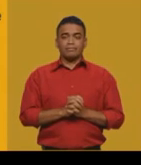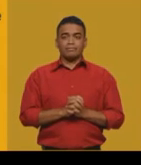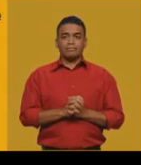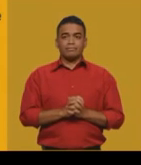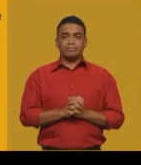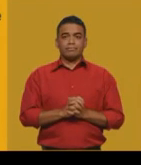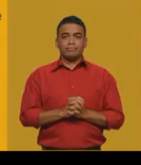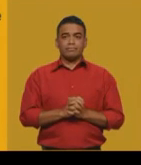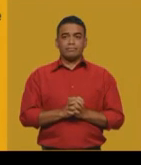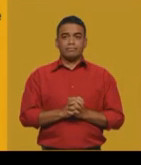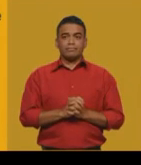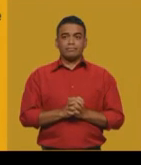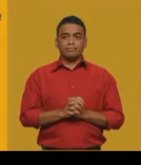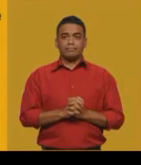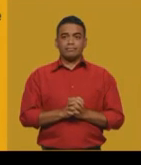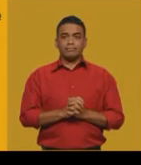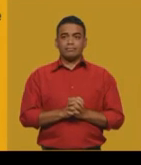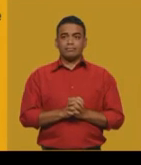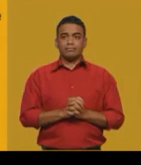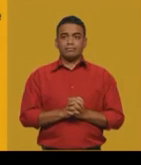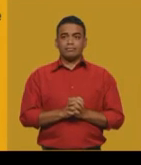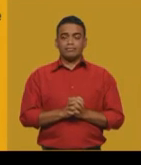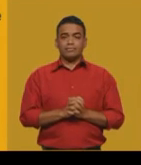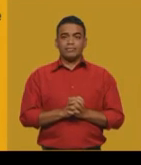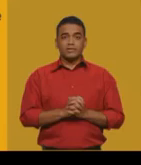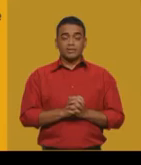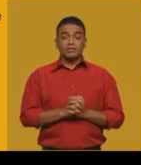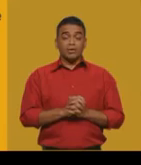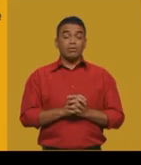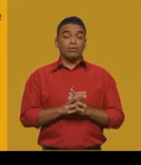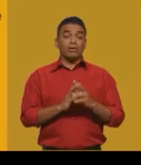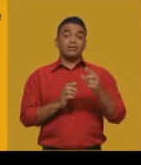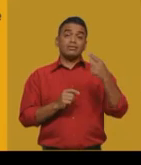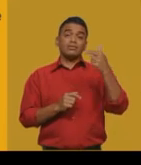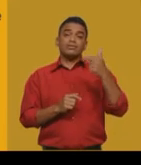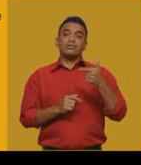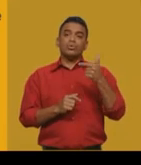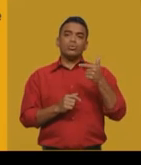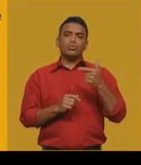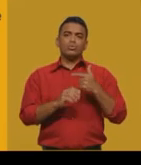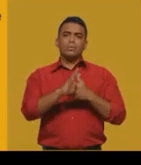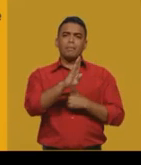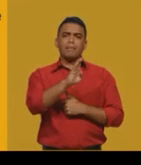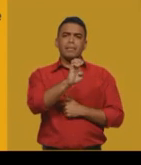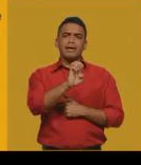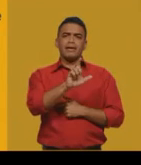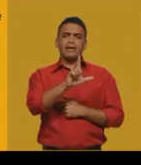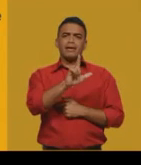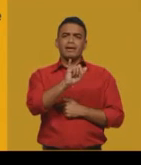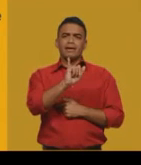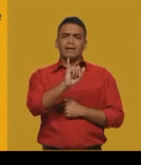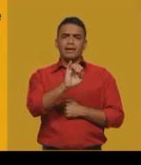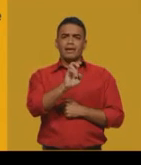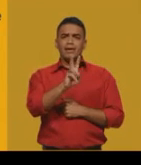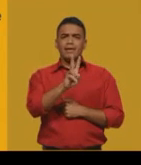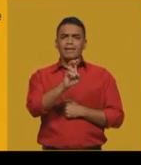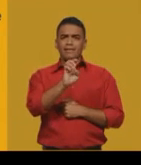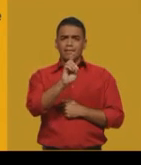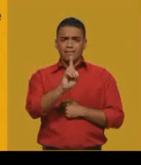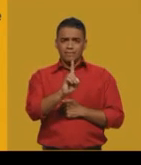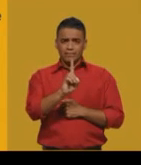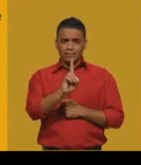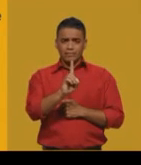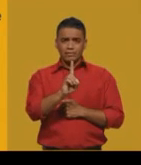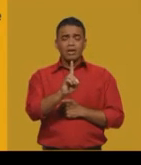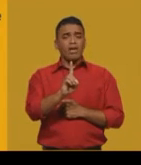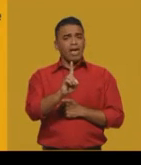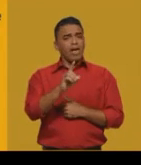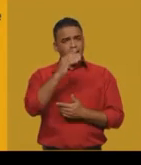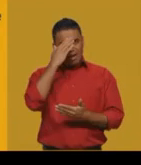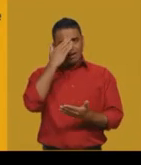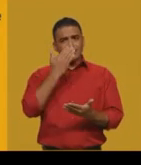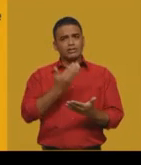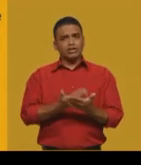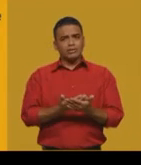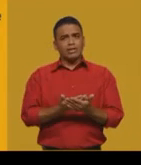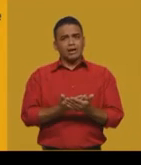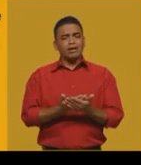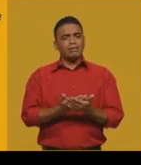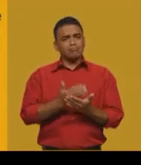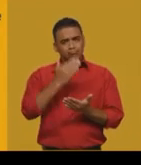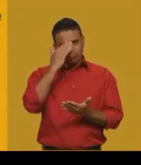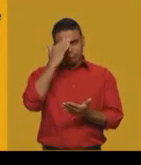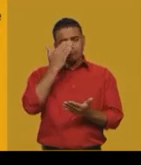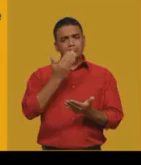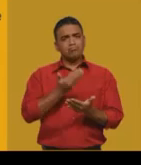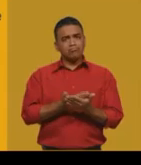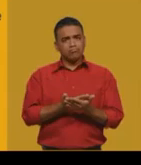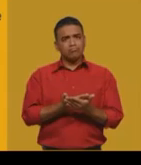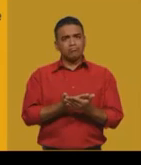1564. Believed. Believe é acreditar. To believe é acreditar. Believed. It is believed é acreditado.